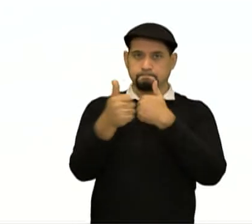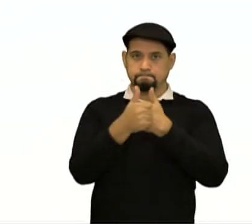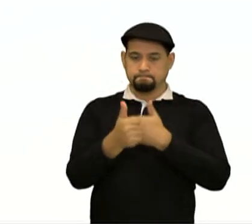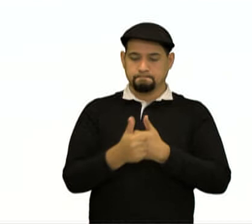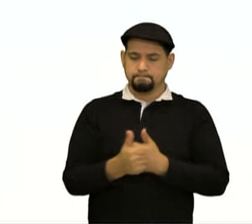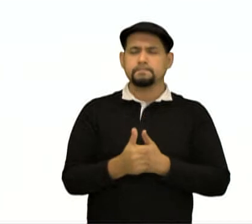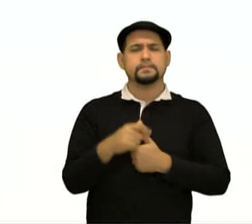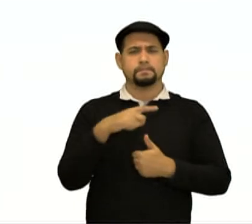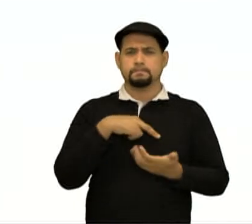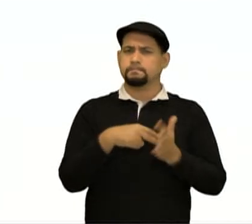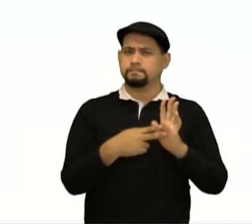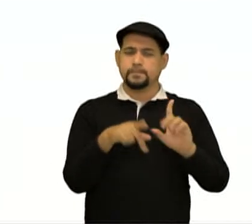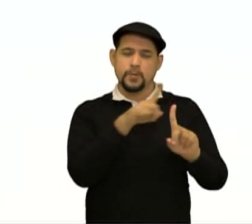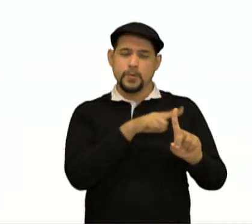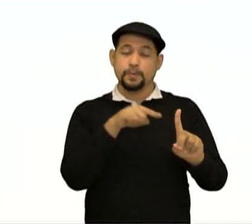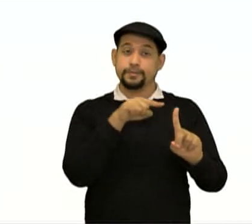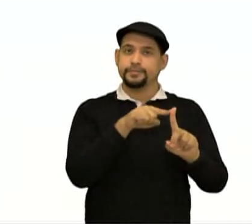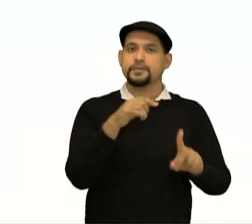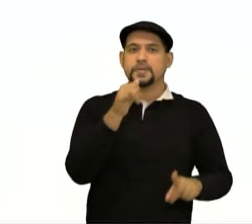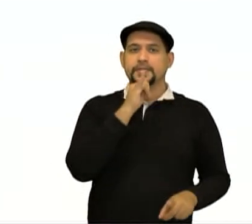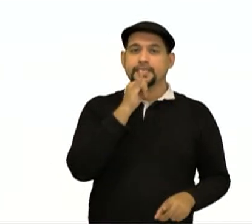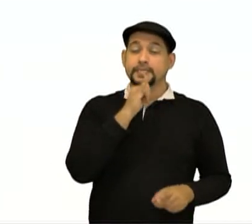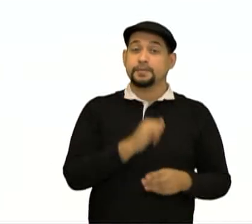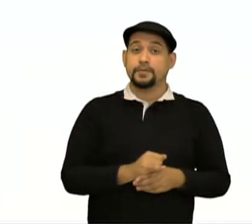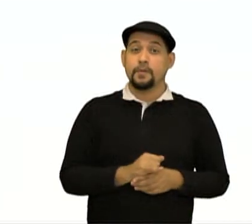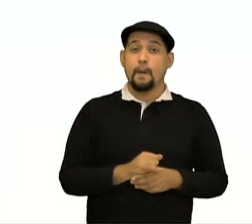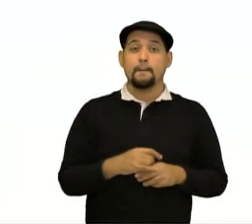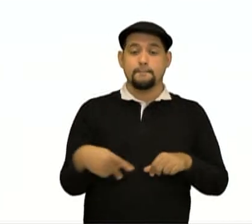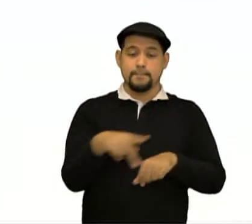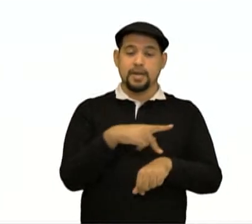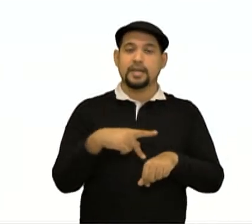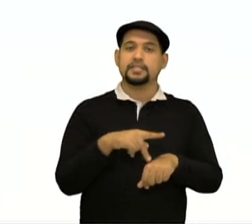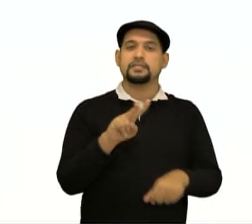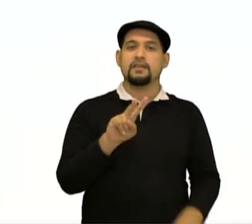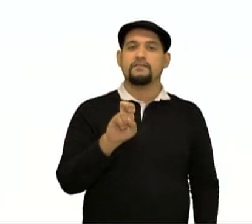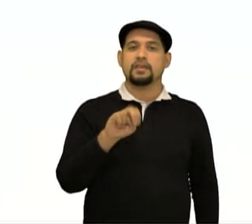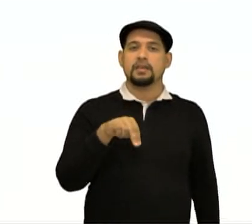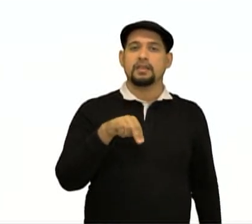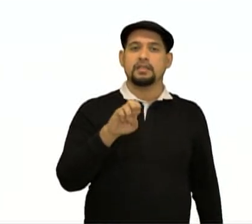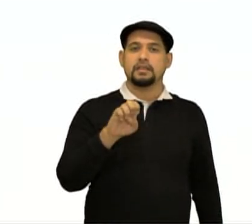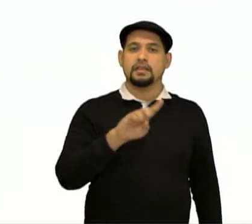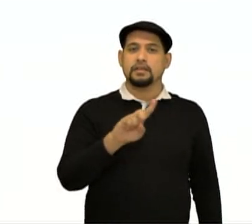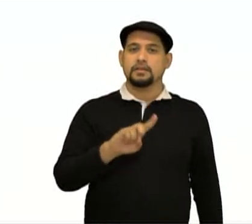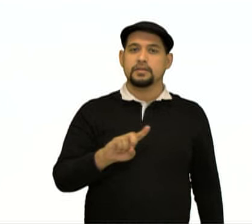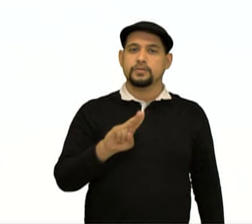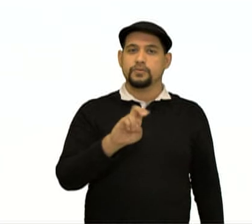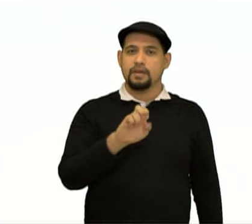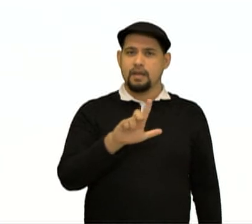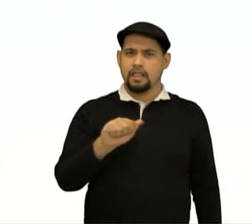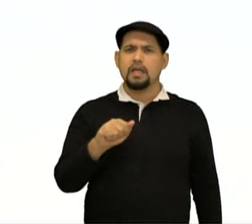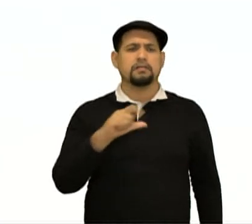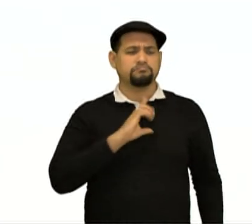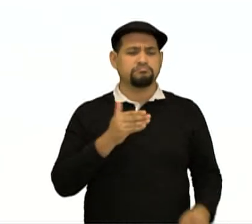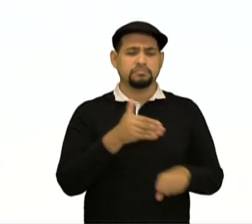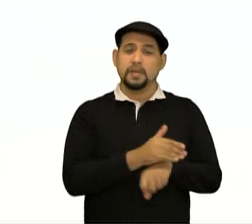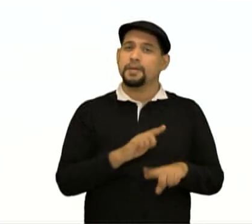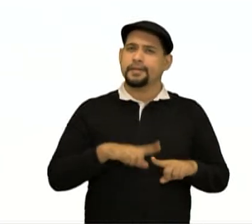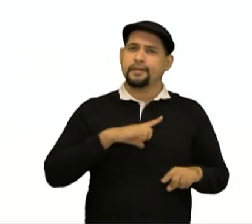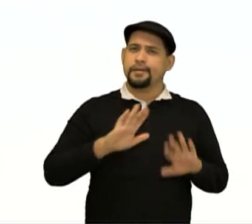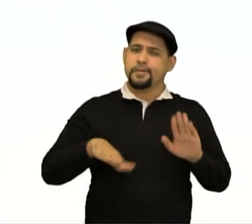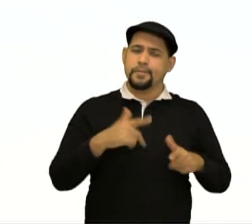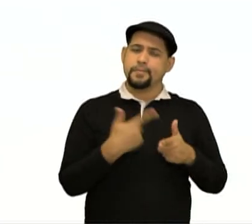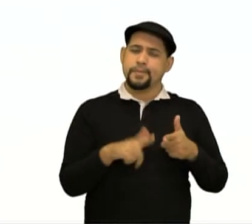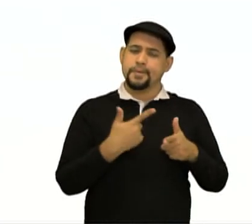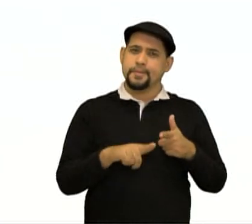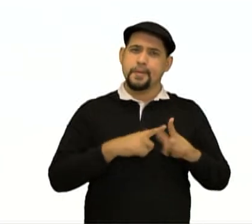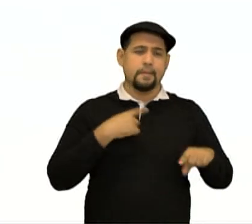que era objetivo Veja a Venezuela entrou no bloco em 2012 mas em detrimento de alguns Poli problemas